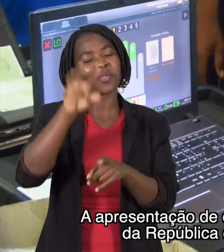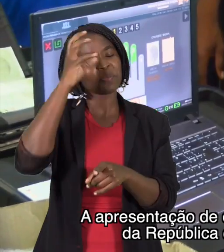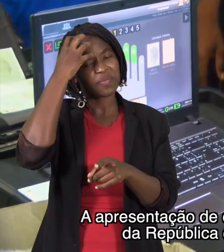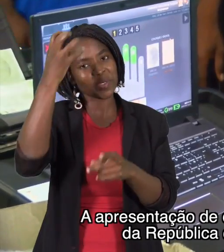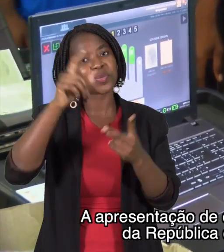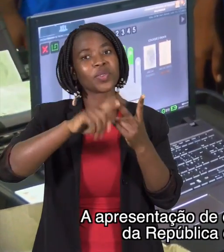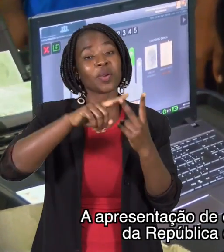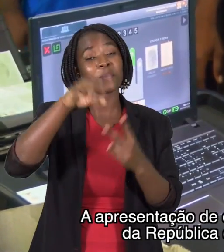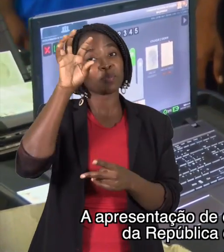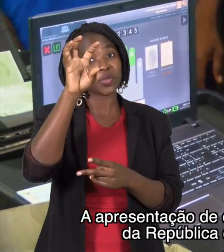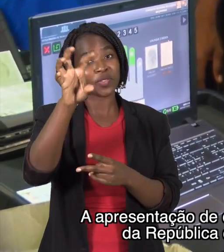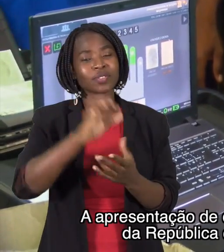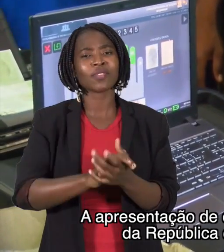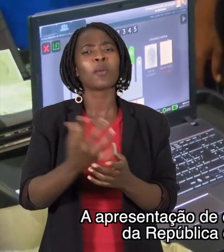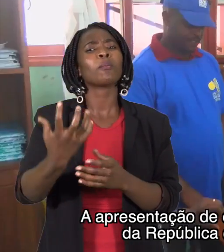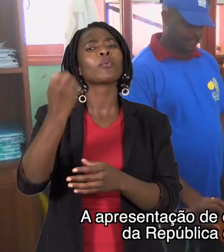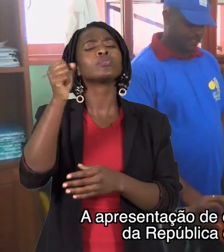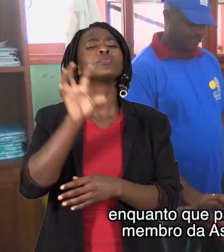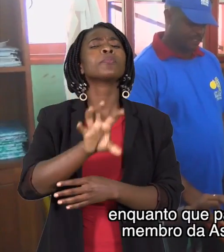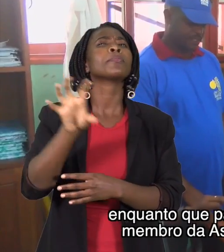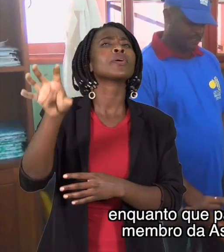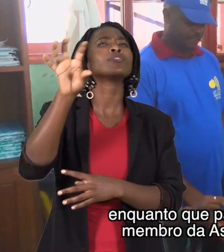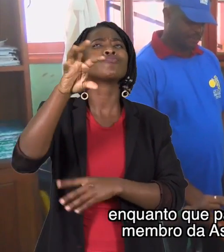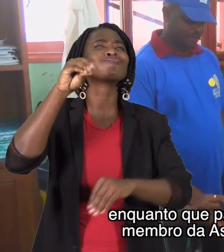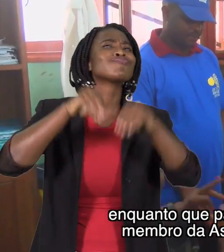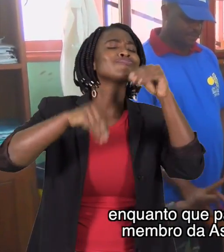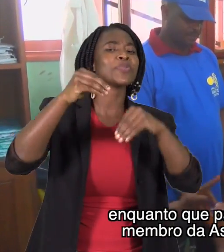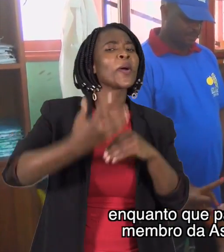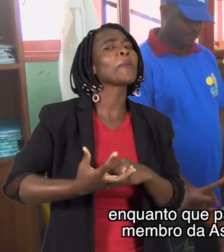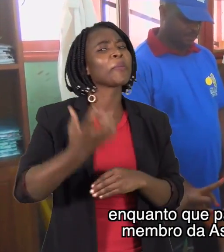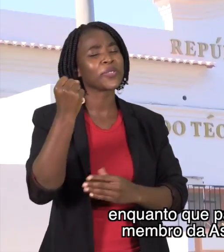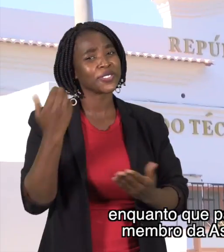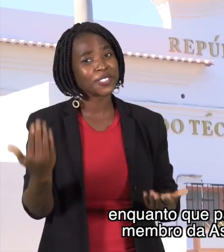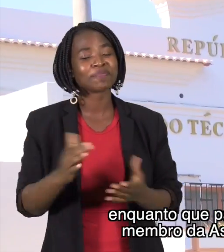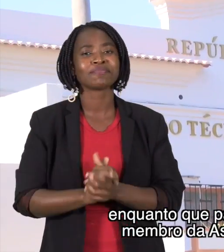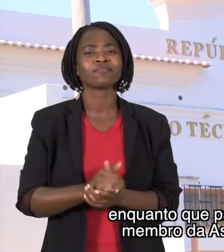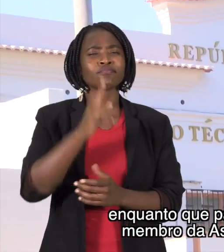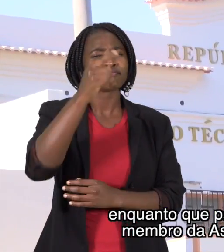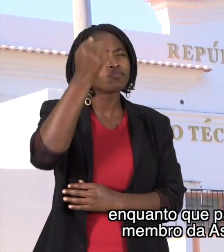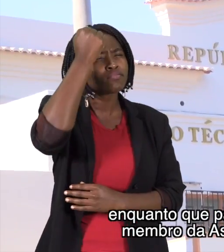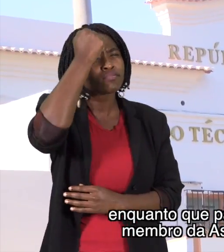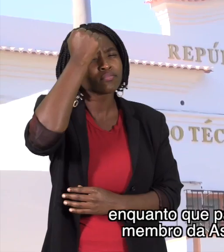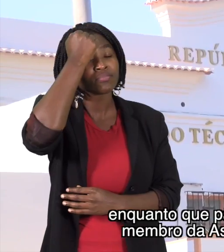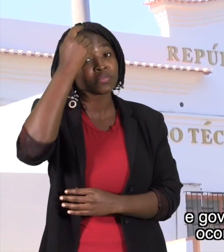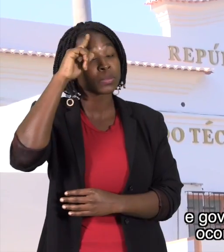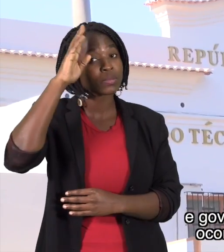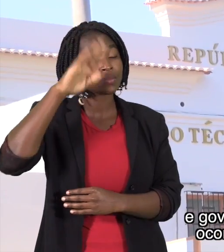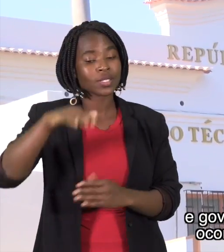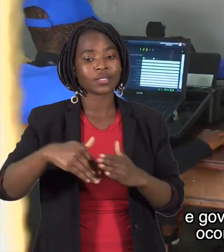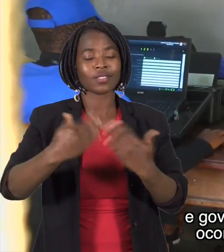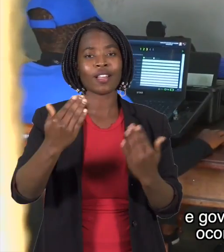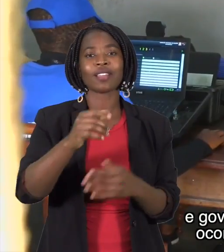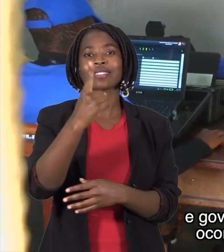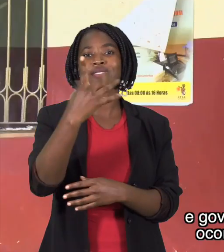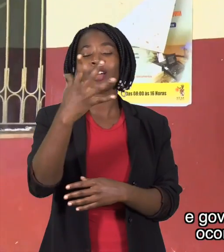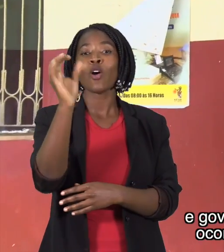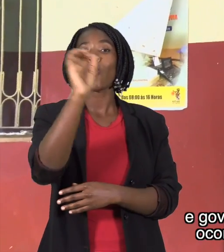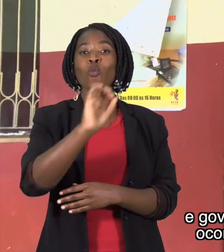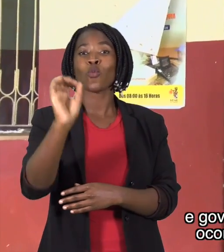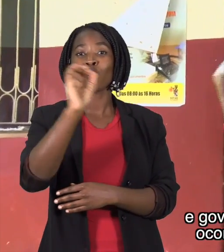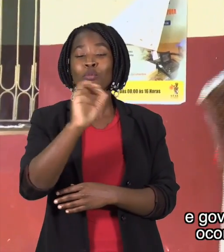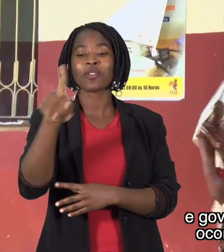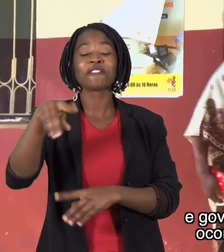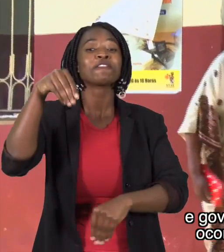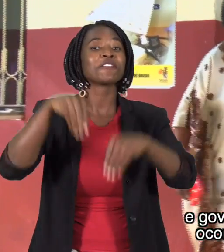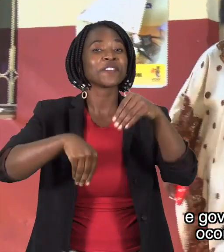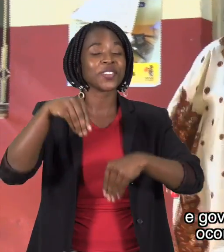deverá ser feita na cidade de Maputo, enquanto que para as candidaturas a membro da Assembleia Provincial e governador de província